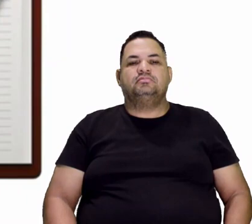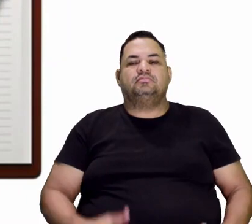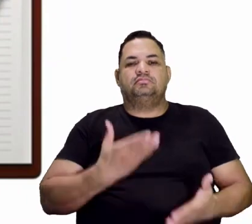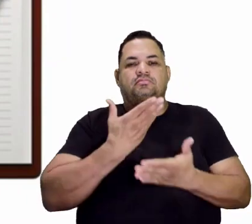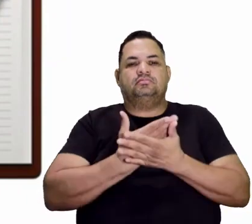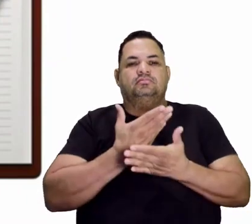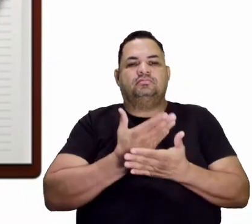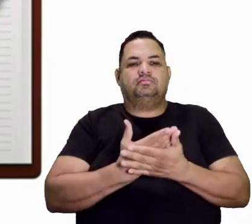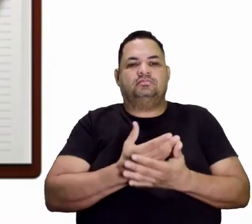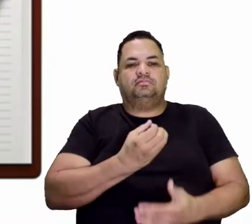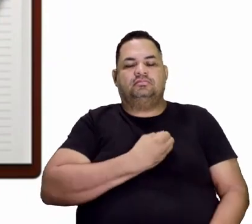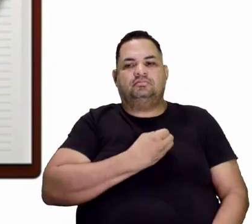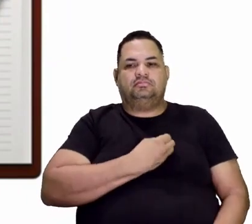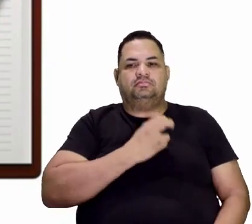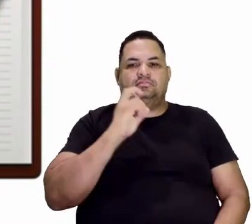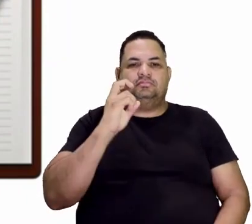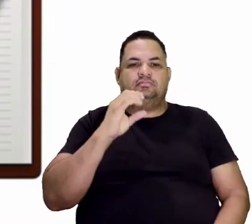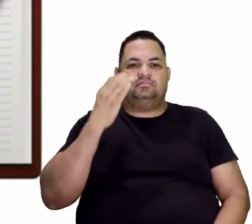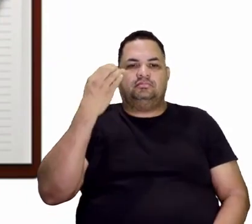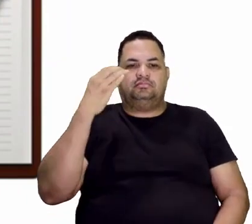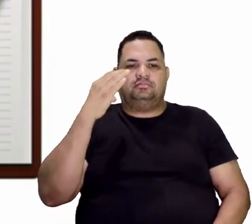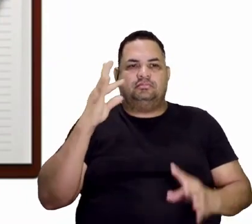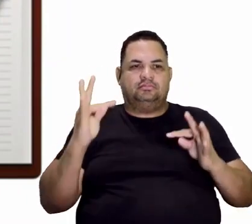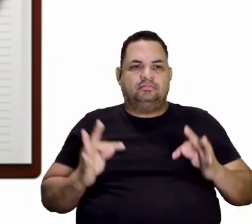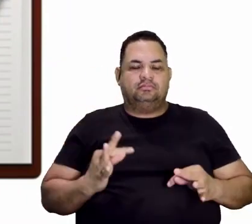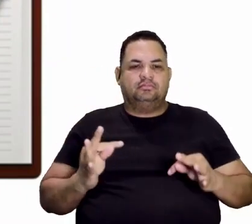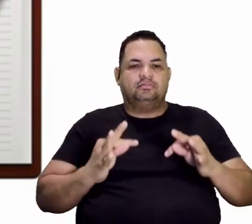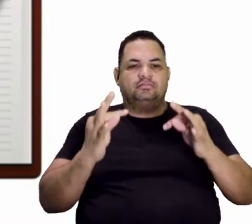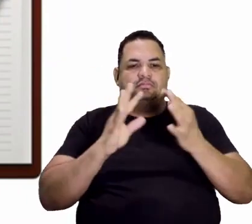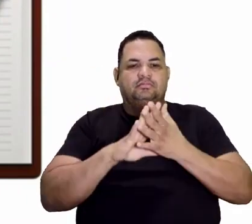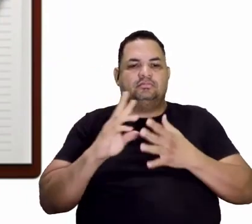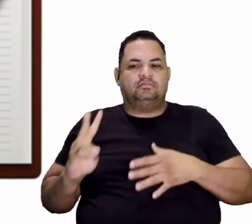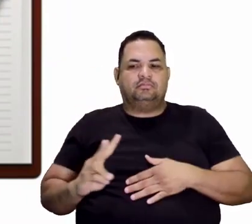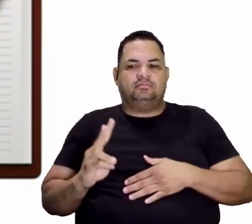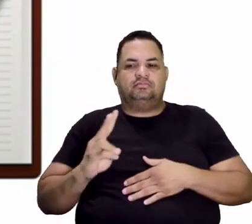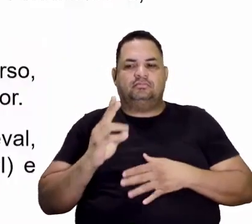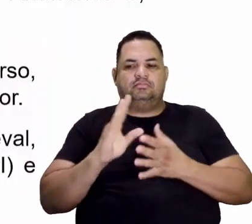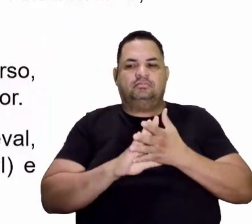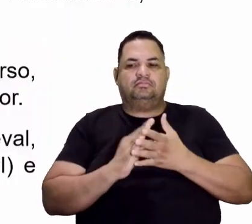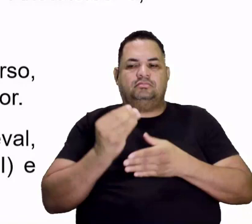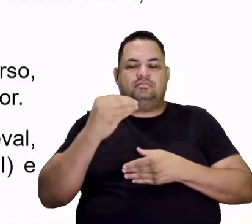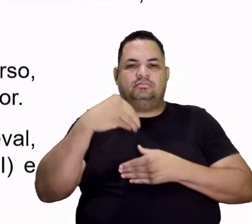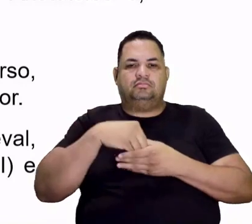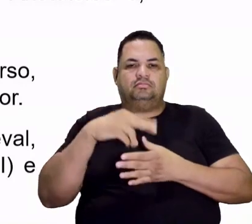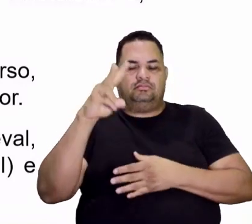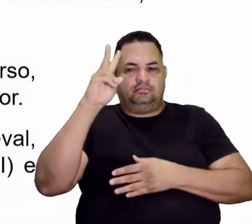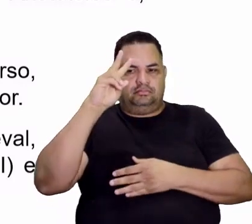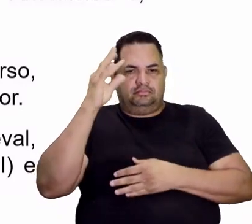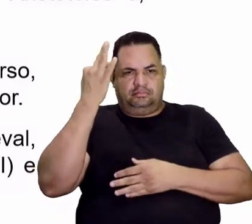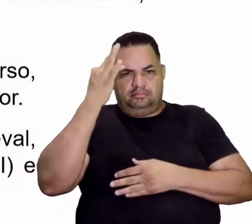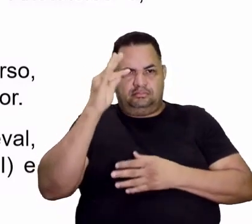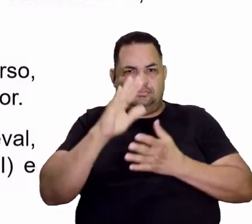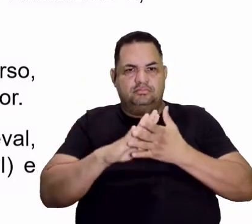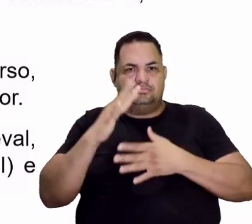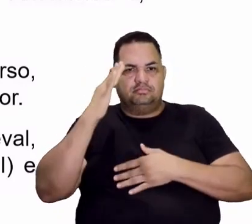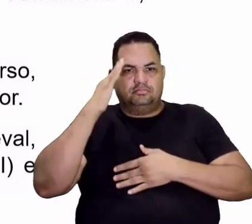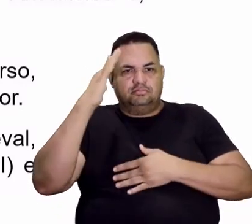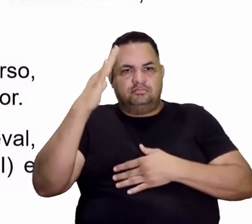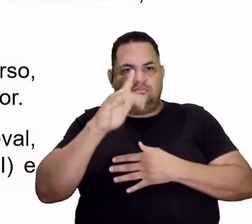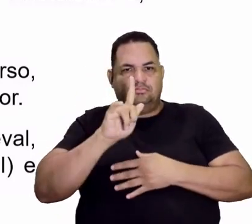Aula 5. Ciência, tecnologia e valores na história da filosofia. A